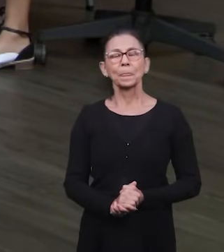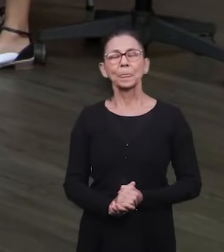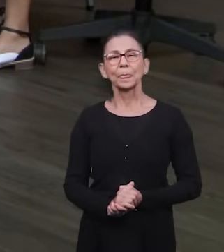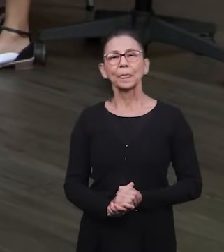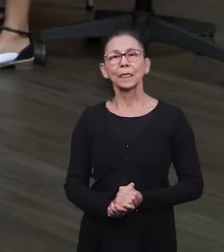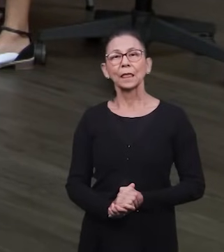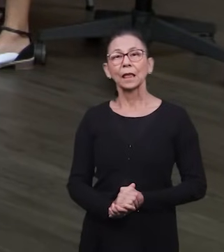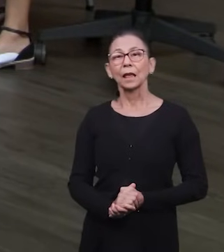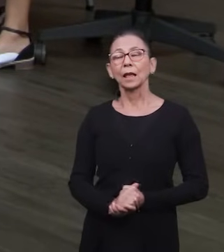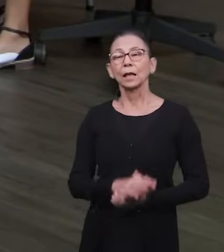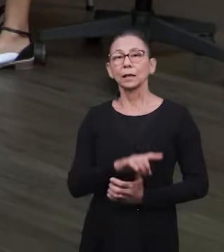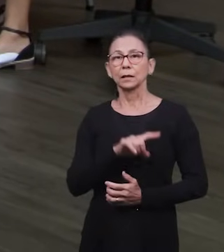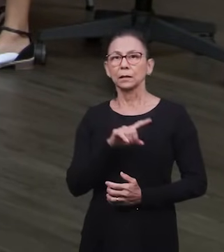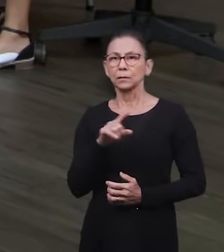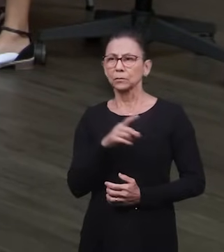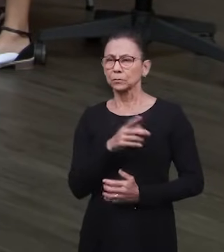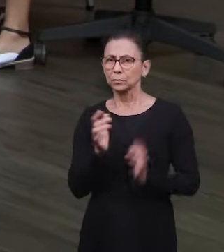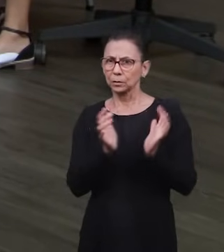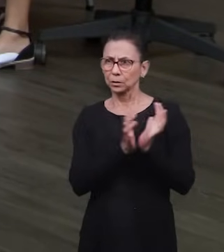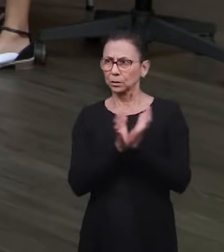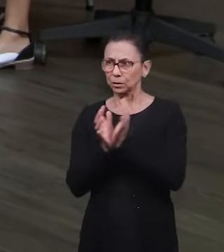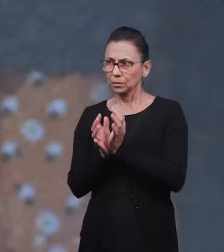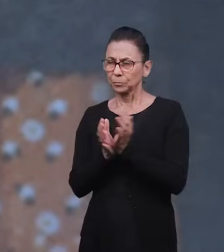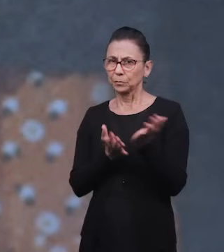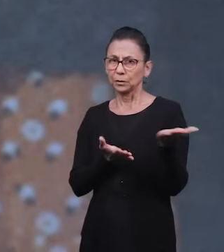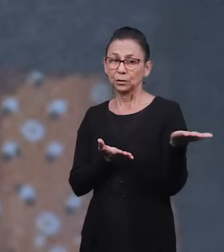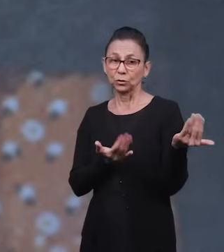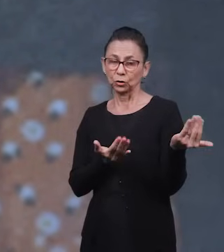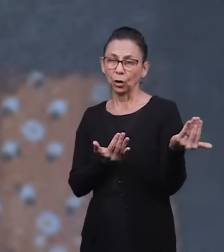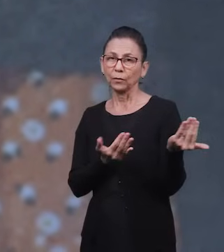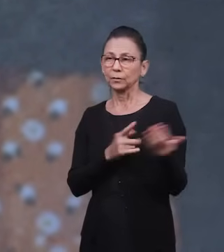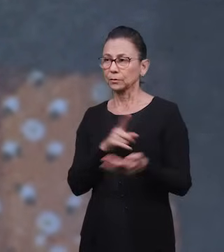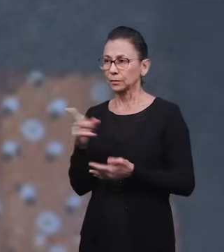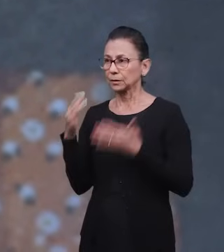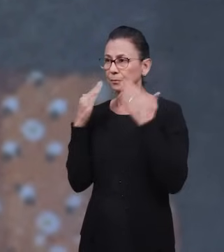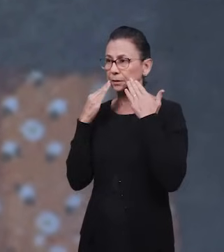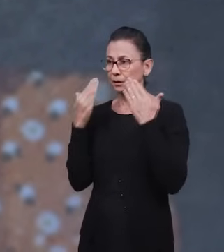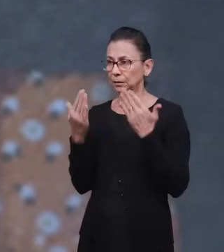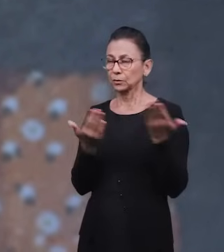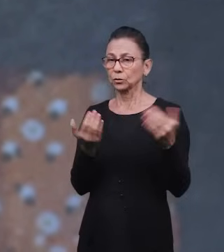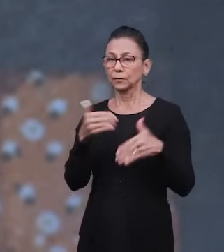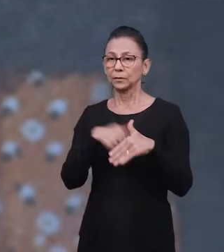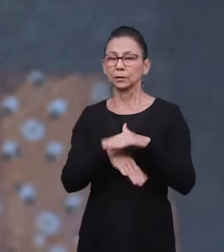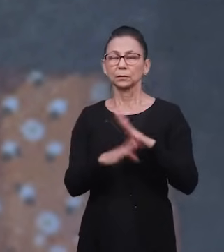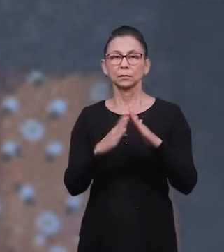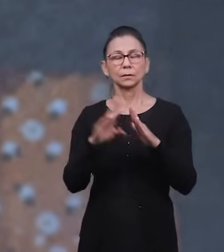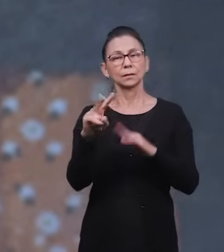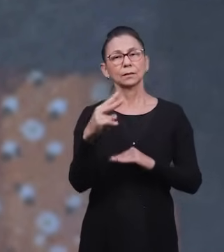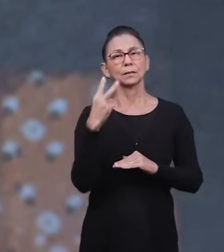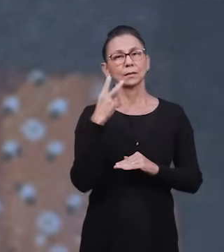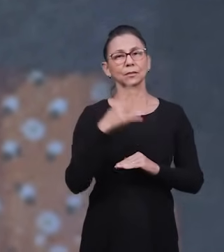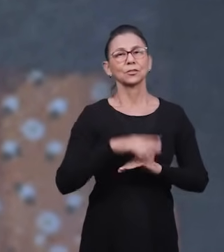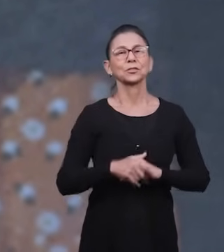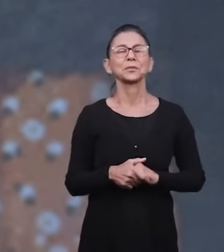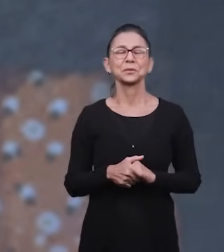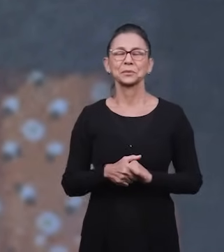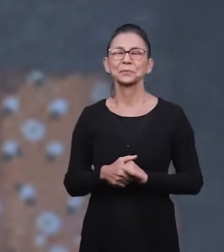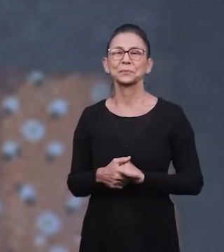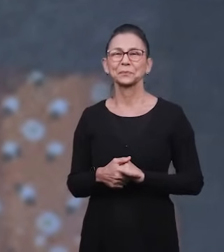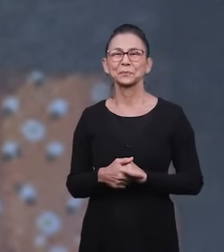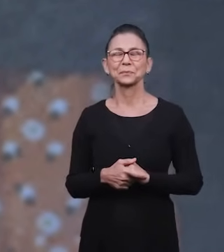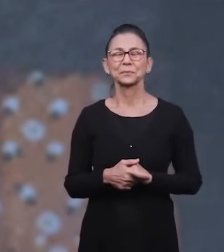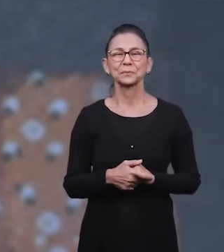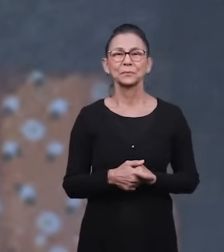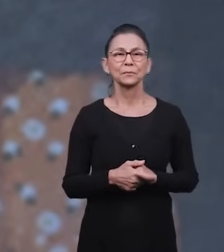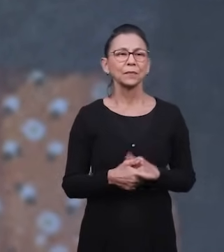aqui e representando. Vocês estão representando os jovens que estão em casa, né, e que estão assistindo aqui